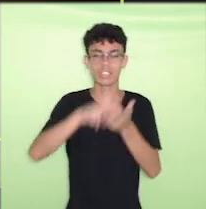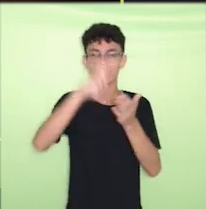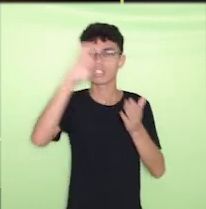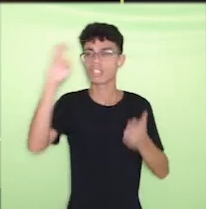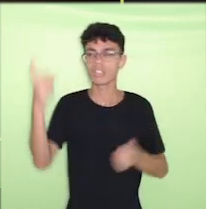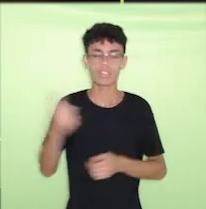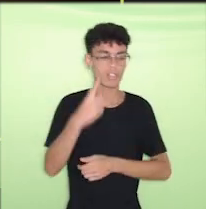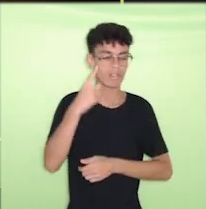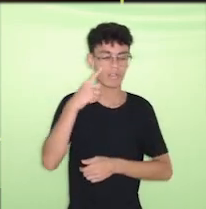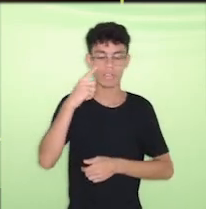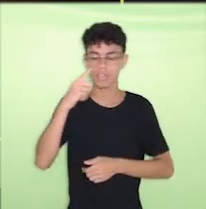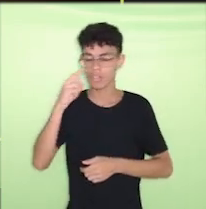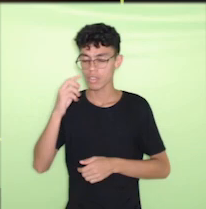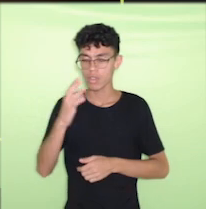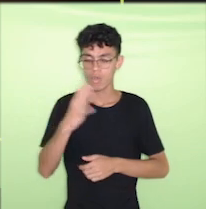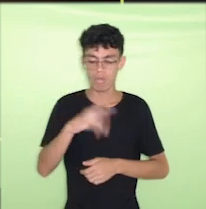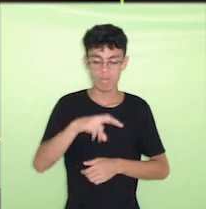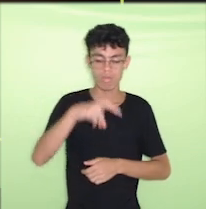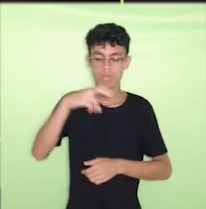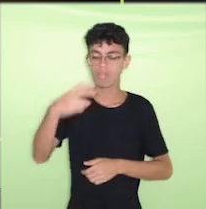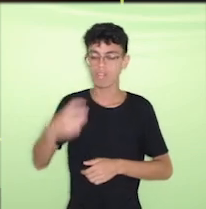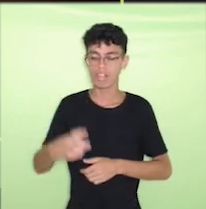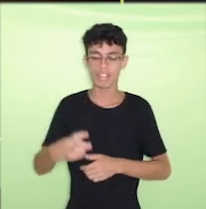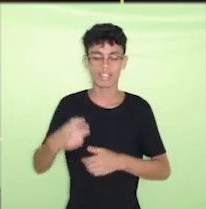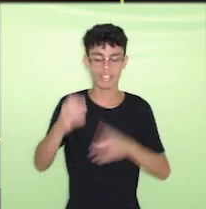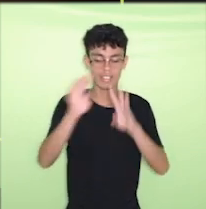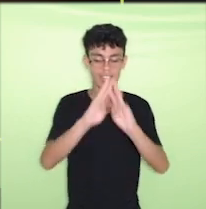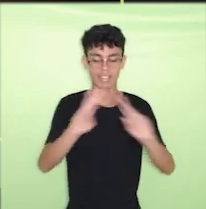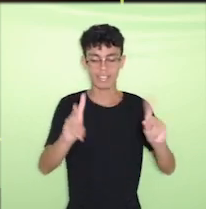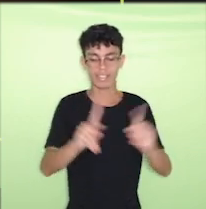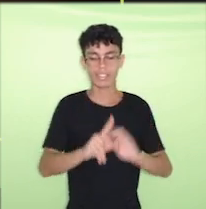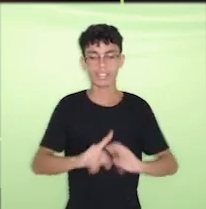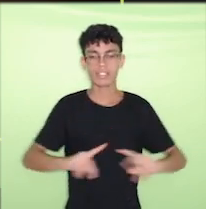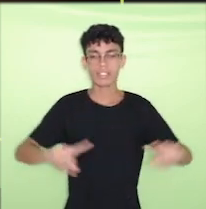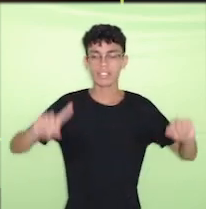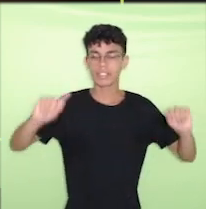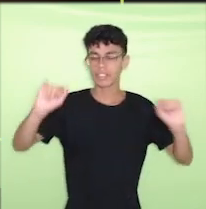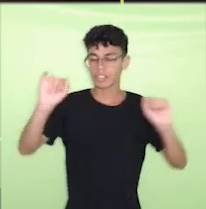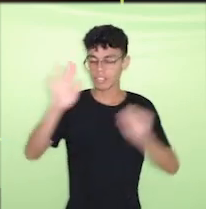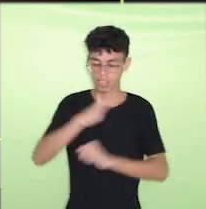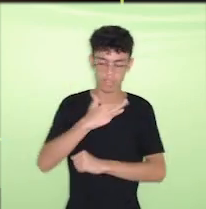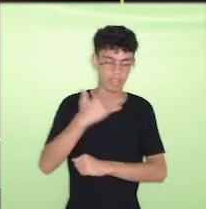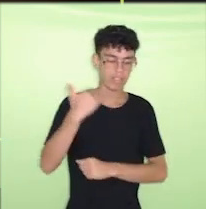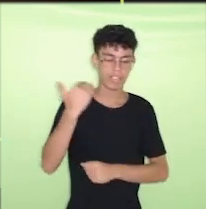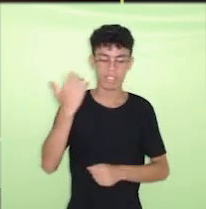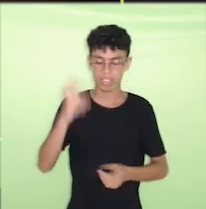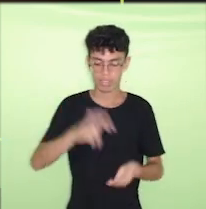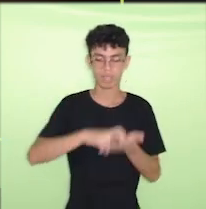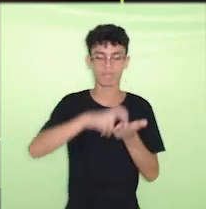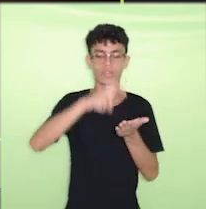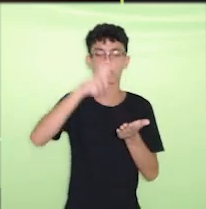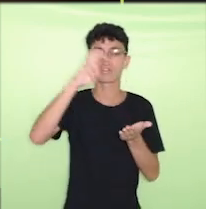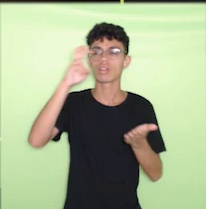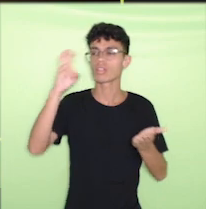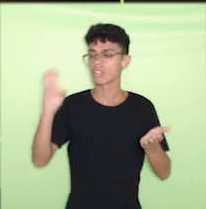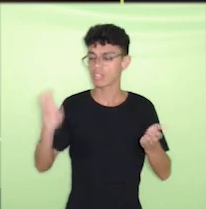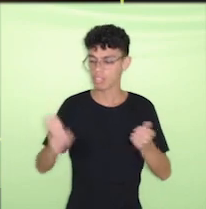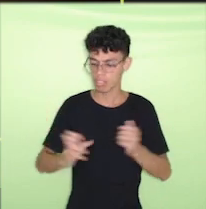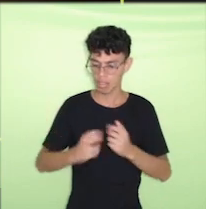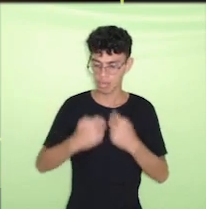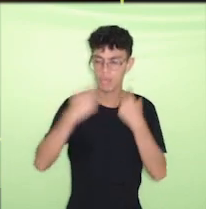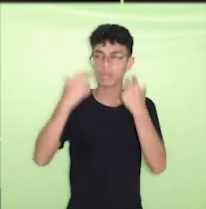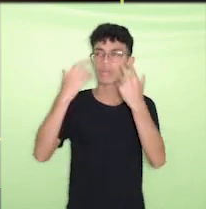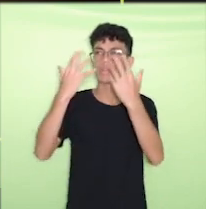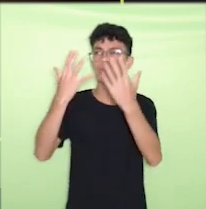cão deitado e aquecido de terra. De luto, essa manhã, por vós, por